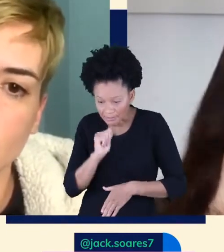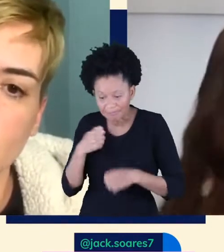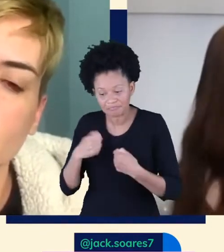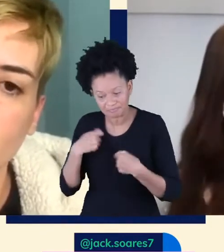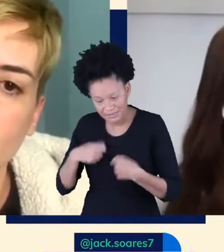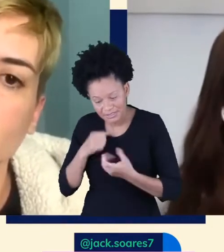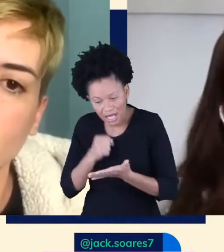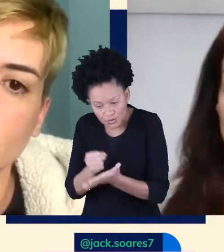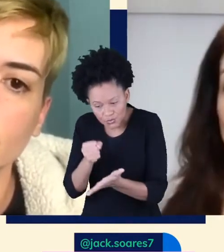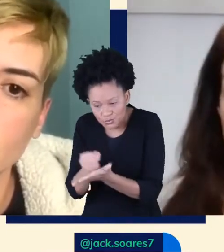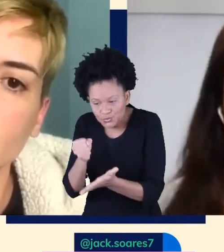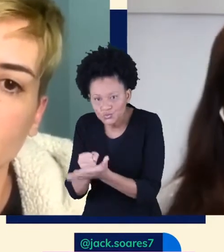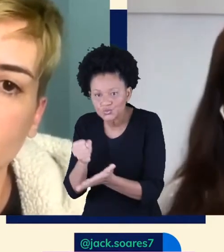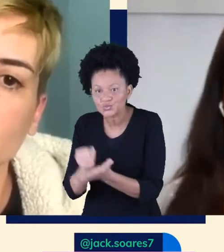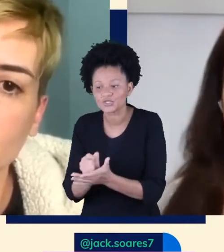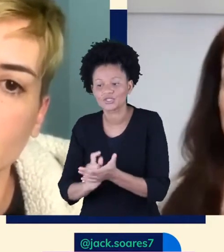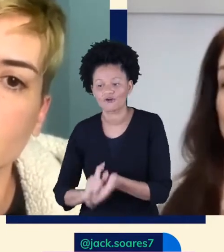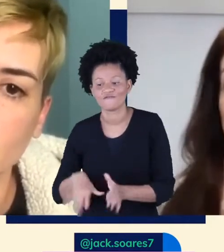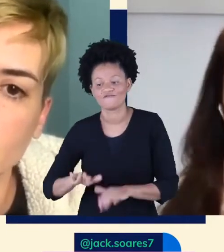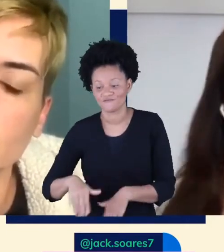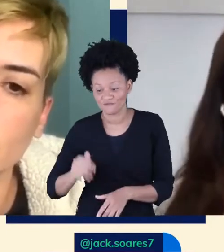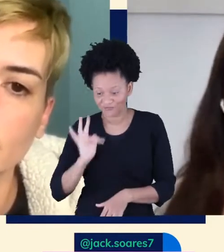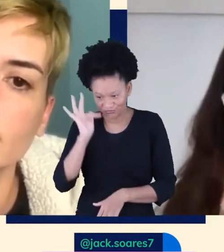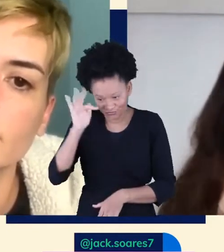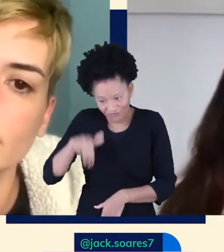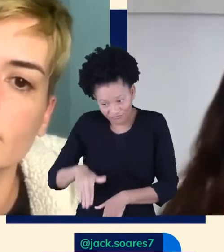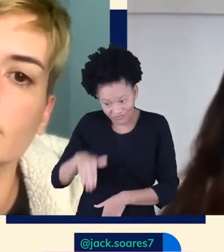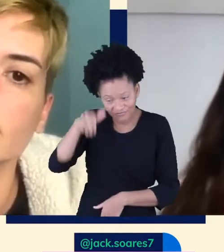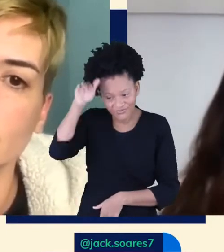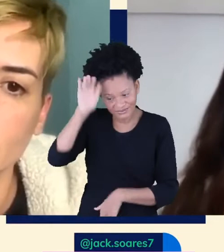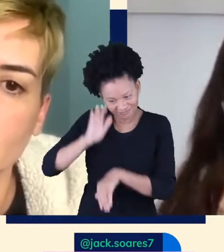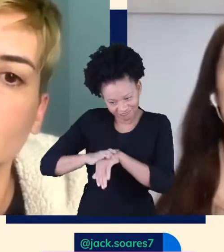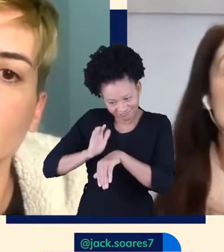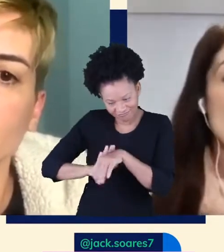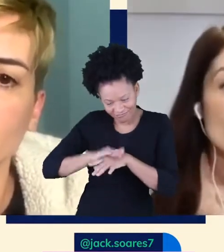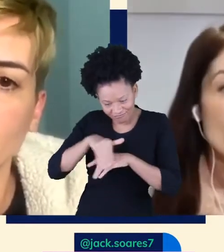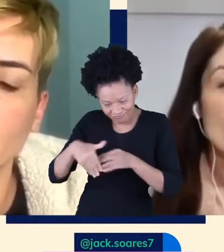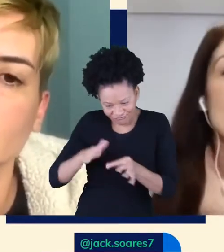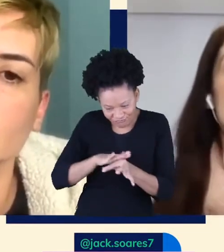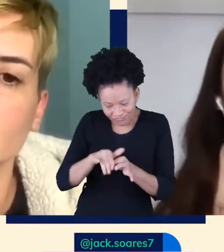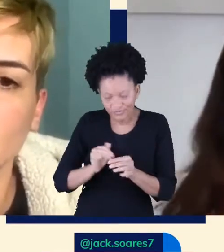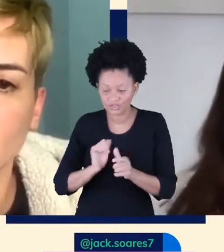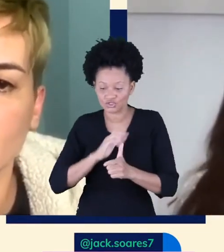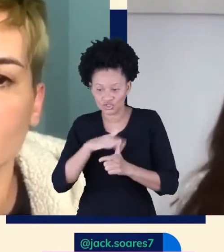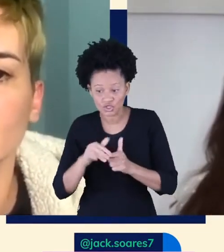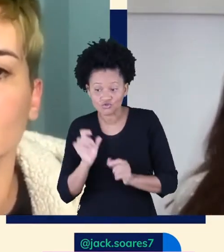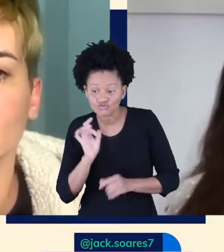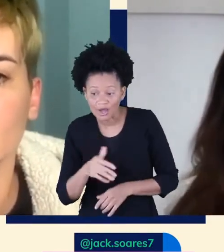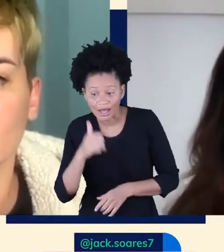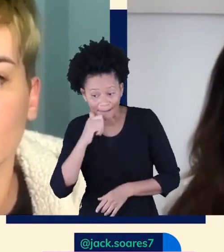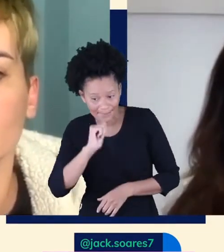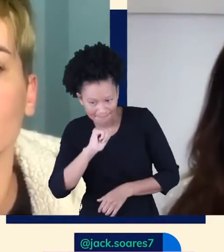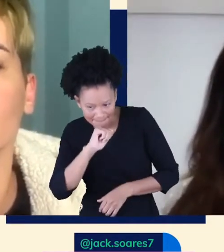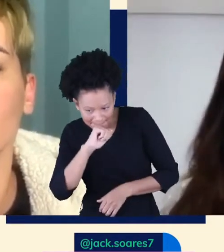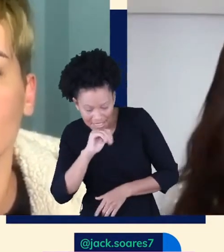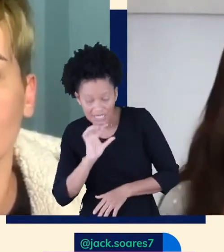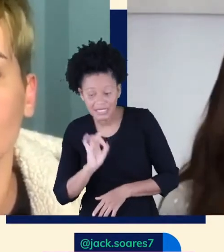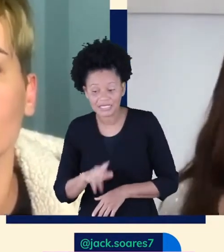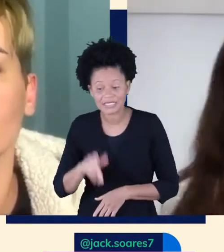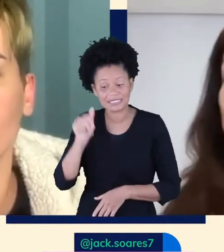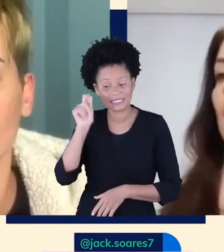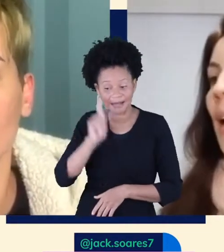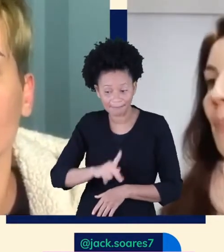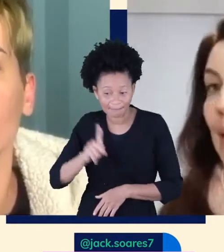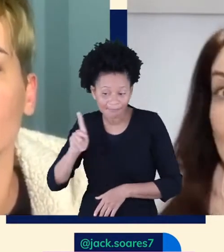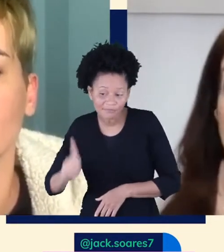ajuda. Logo, você vai estar lavando as suas partes íntimas sozinho, tá? Então, só a mamãe e a professora da creche pode pegar. Se